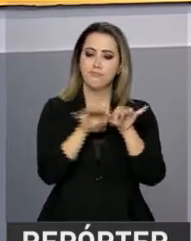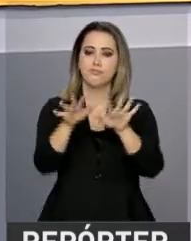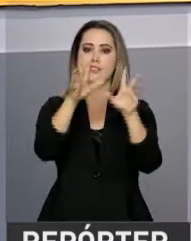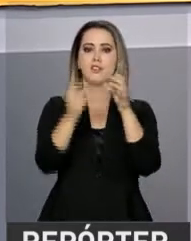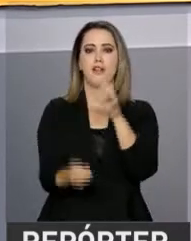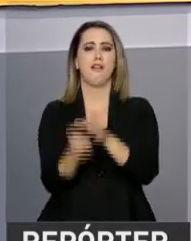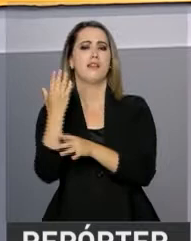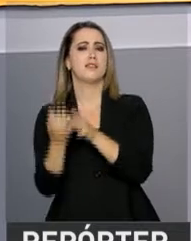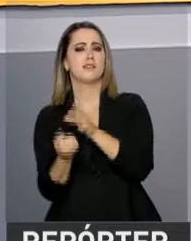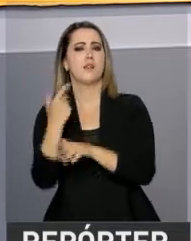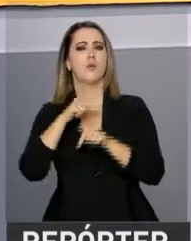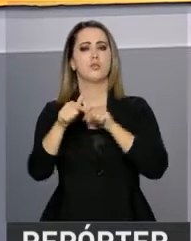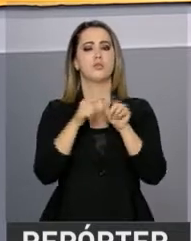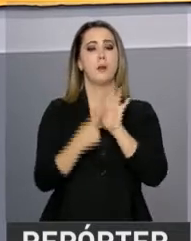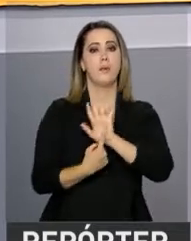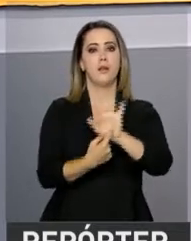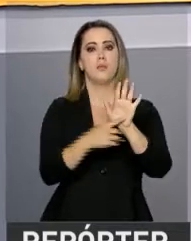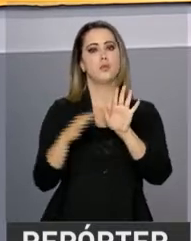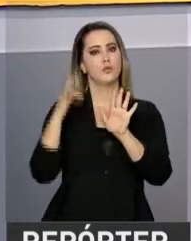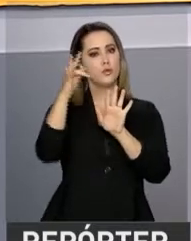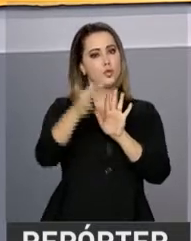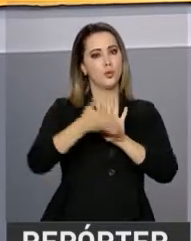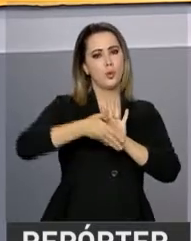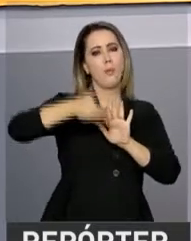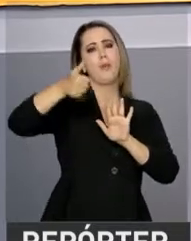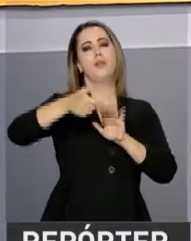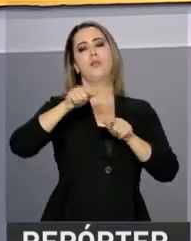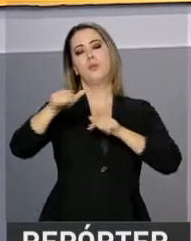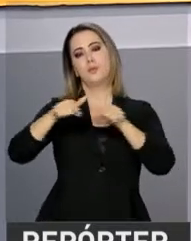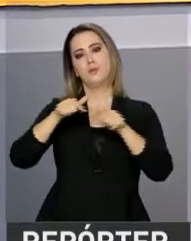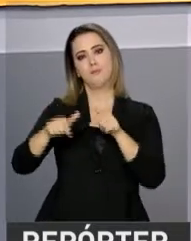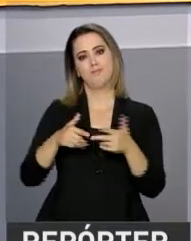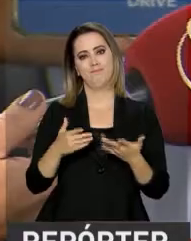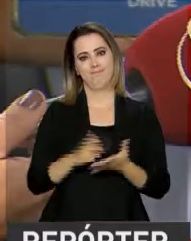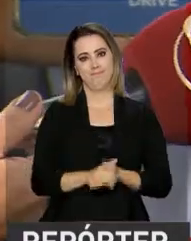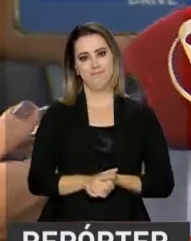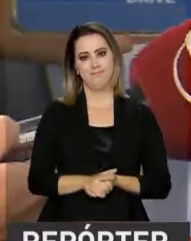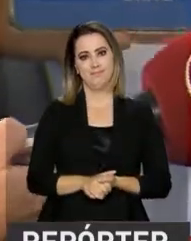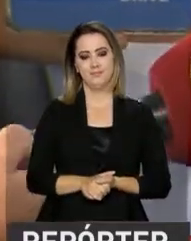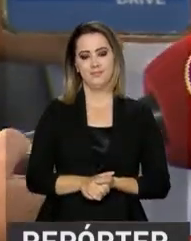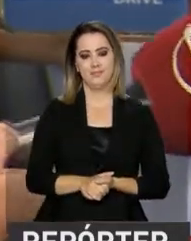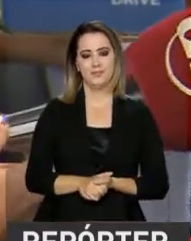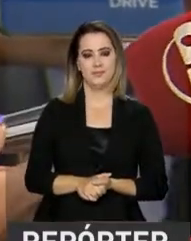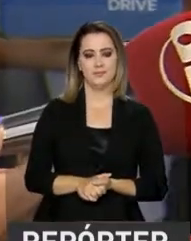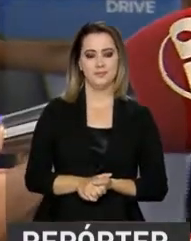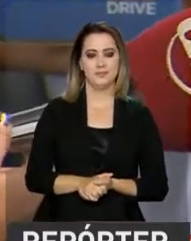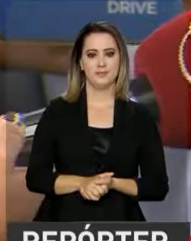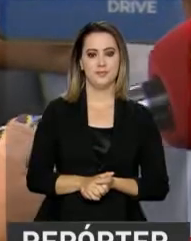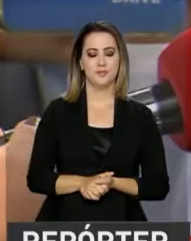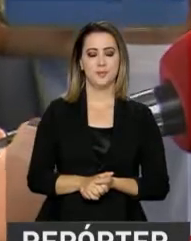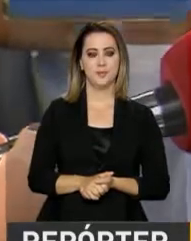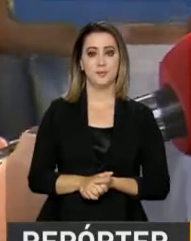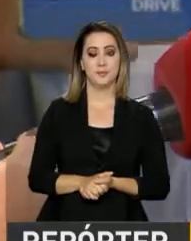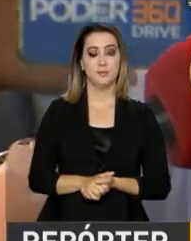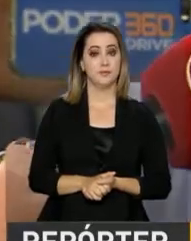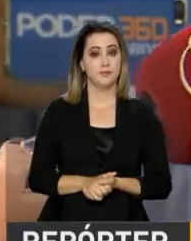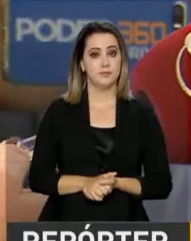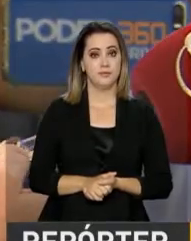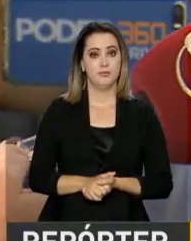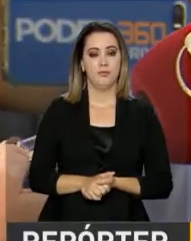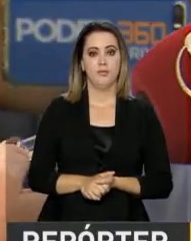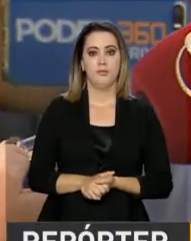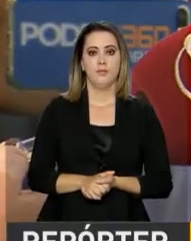emprego mostra um futuro mais promissor para o trabalhador brasileiro será um futuro promissor